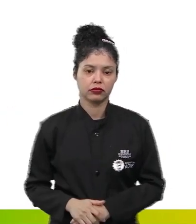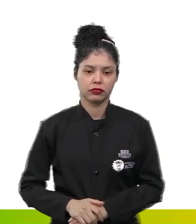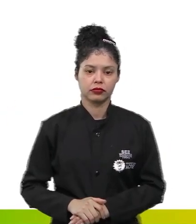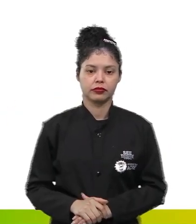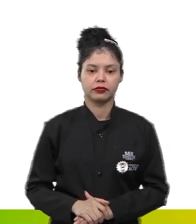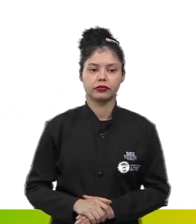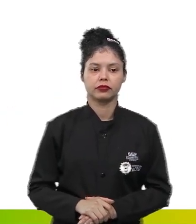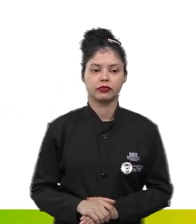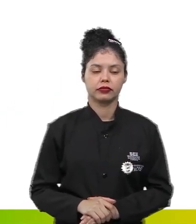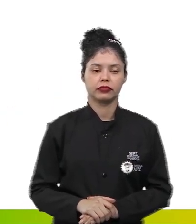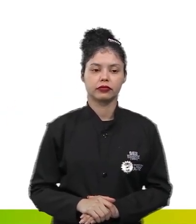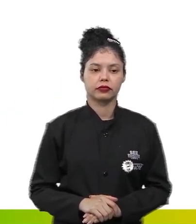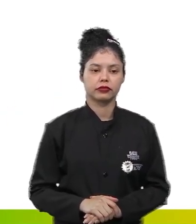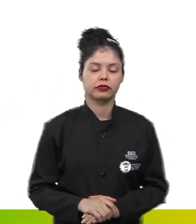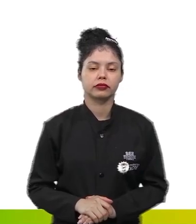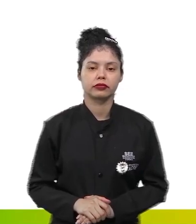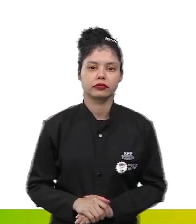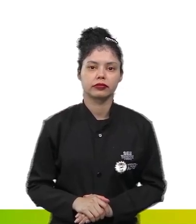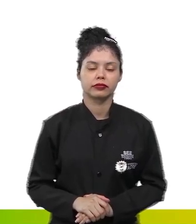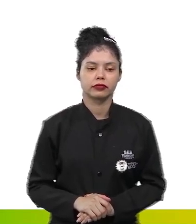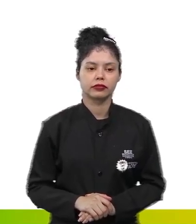áreas amazônicas.